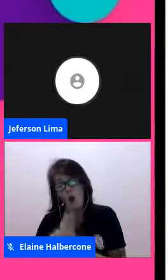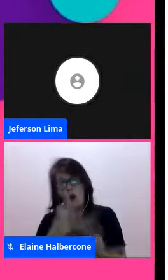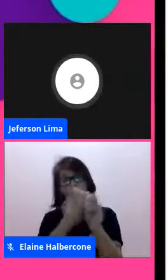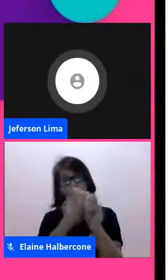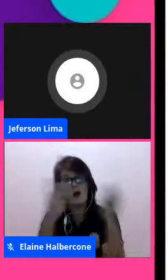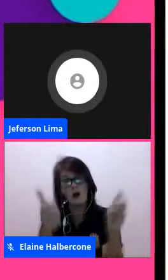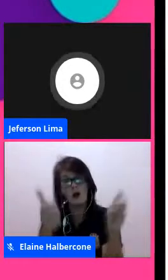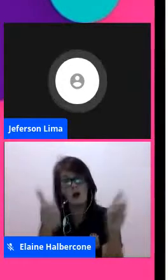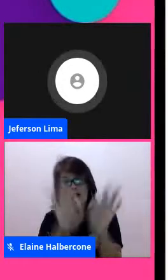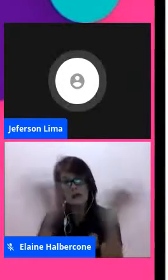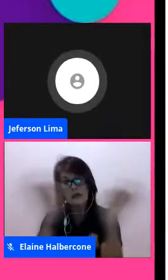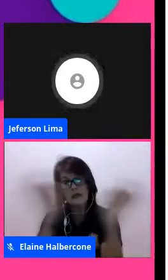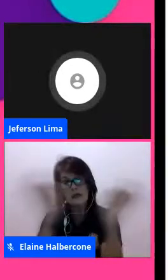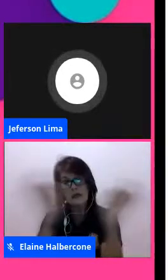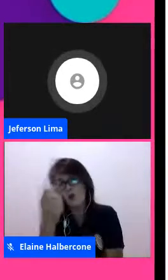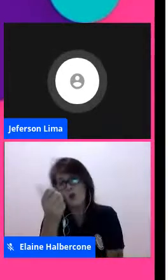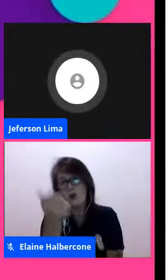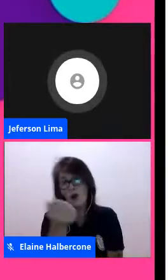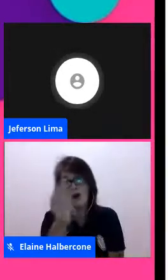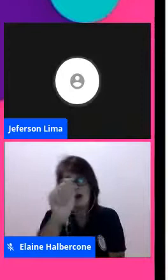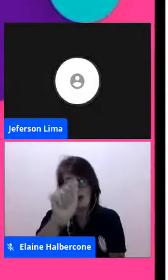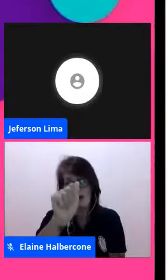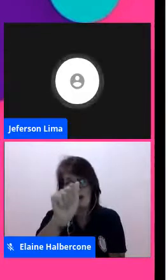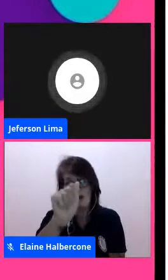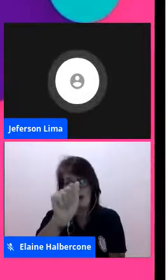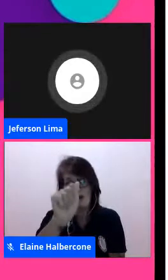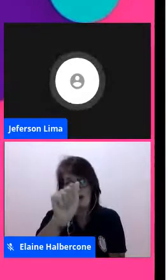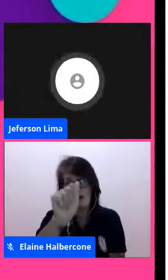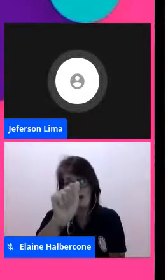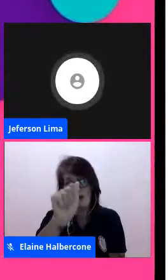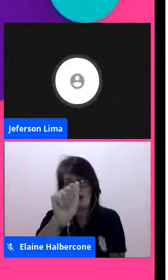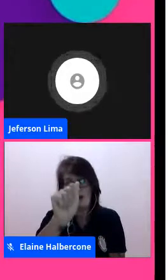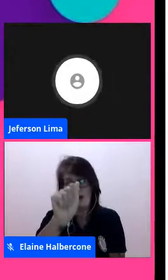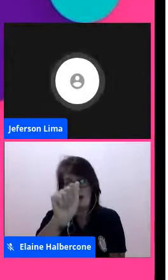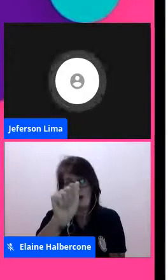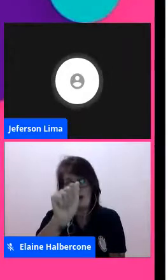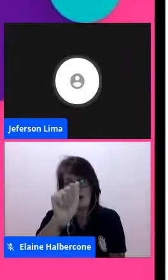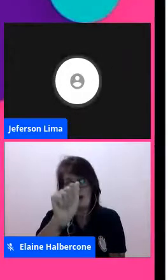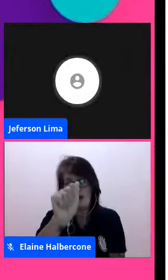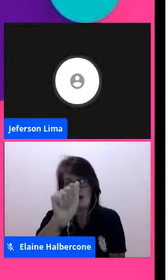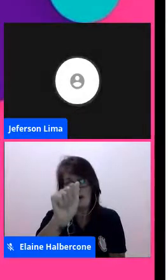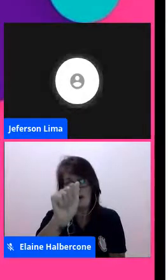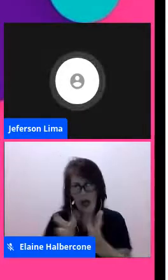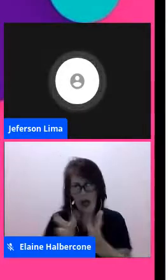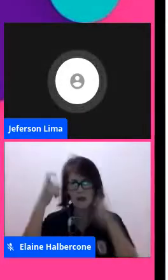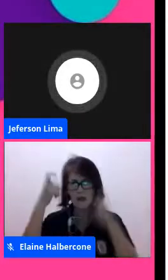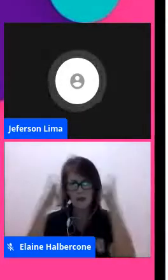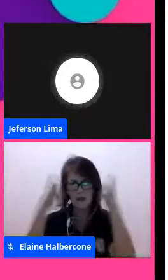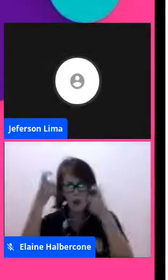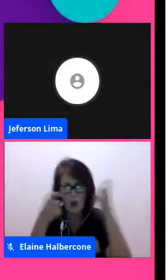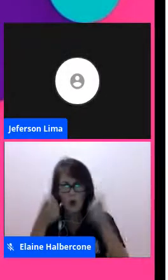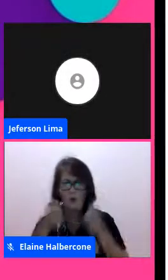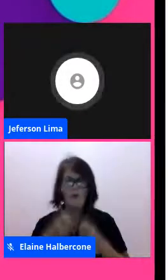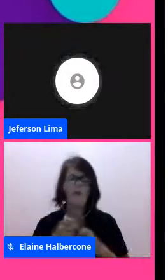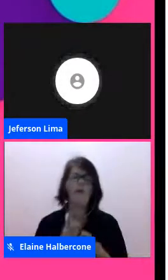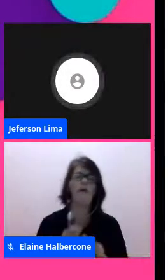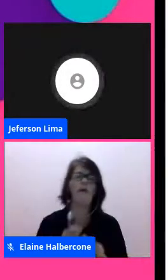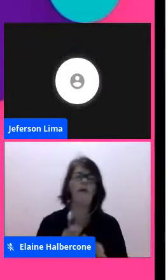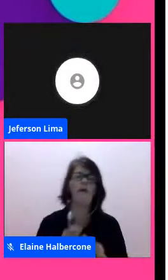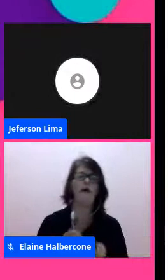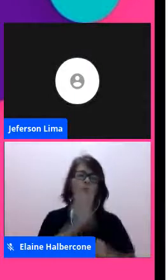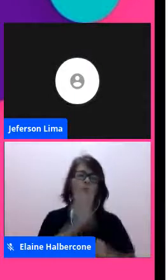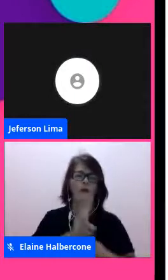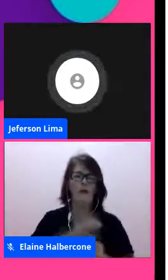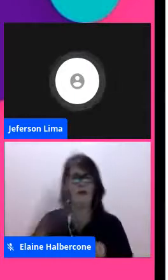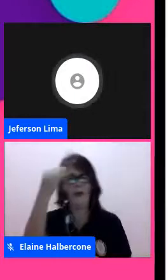né, rodar uma aplicação em paralelo, sem se preocupar, né, com gerenciamento de memória, gerenciamento de